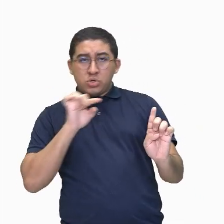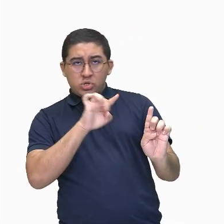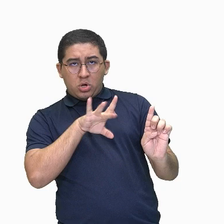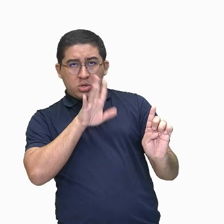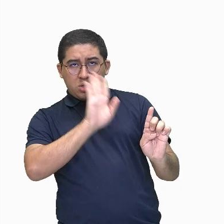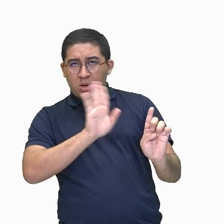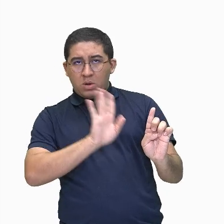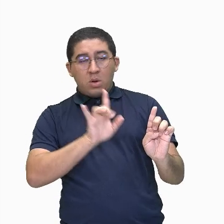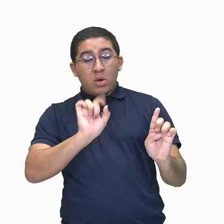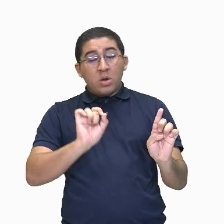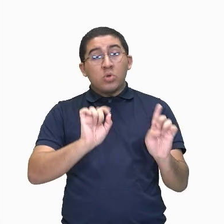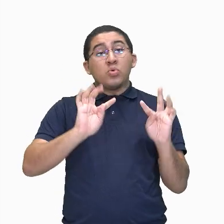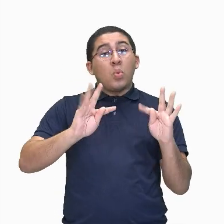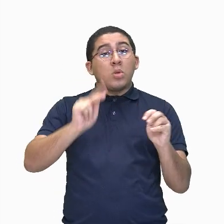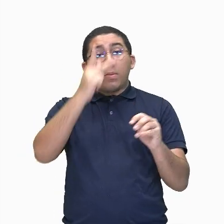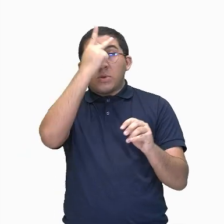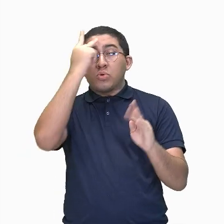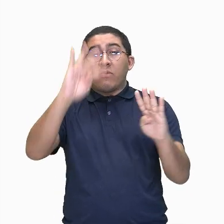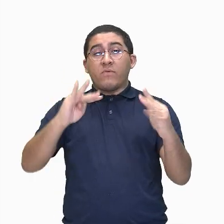que estão assistindo.